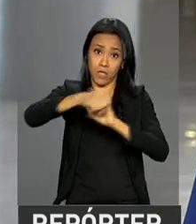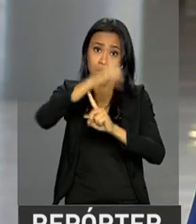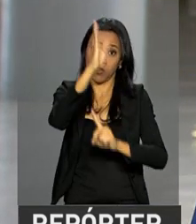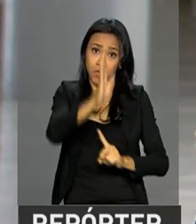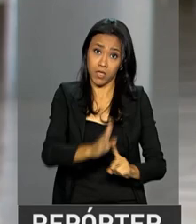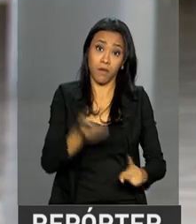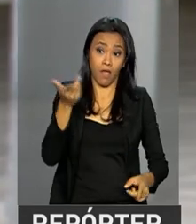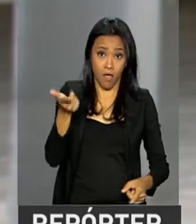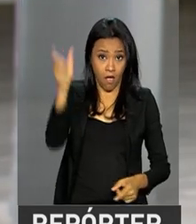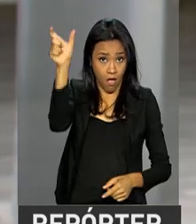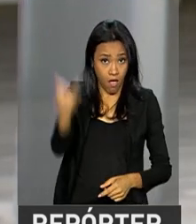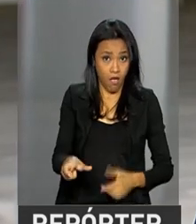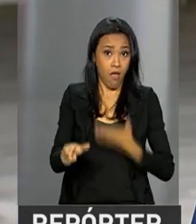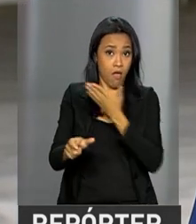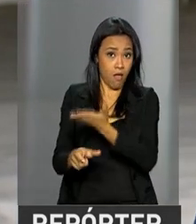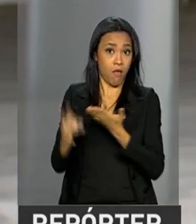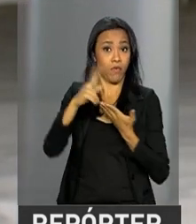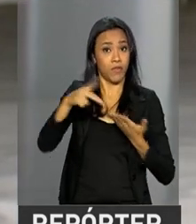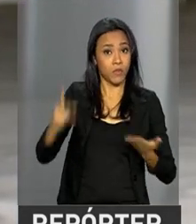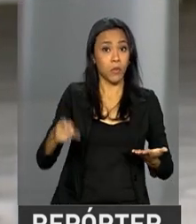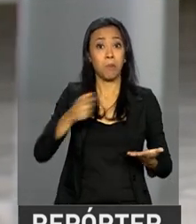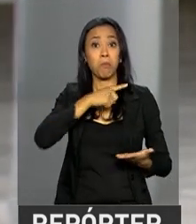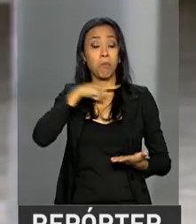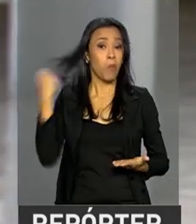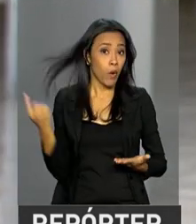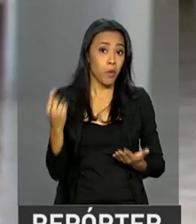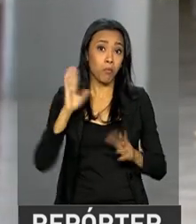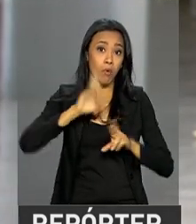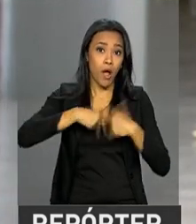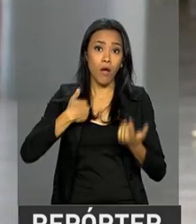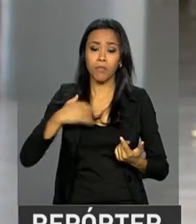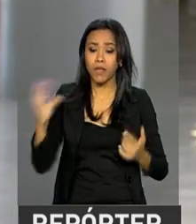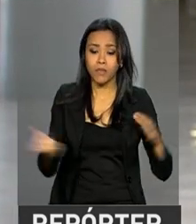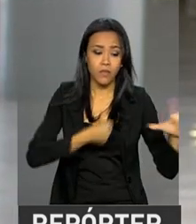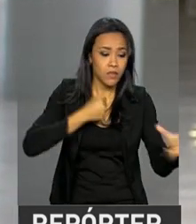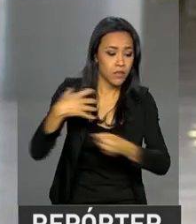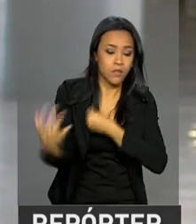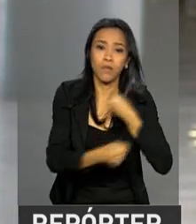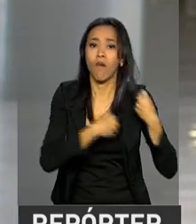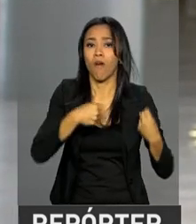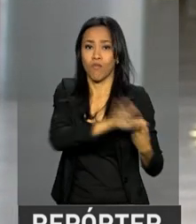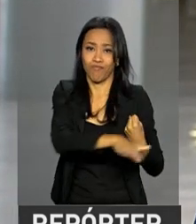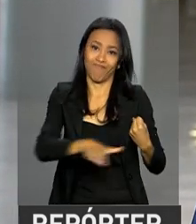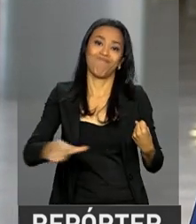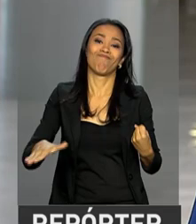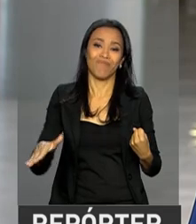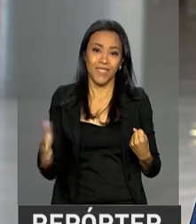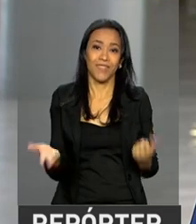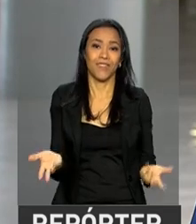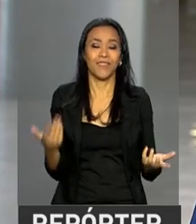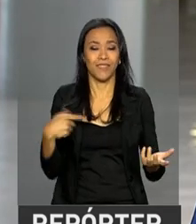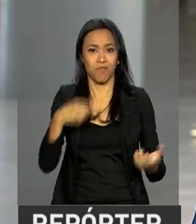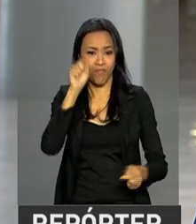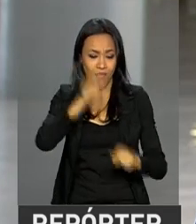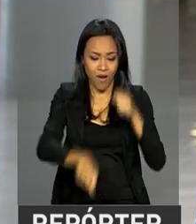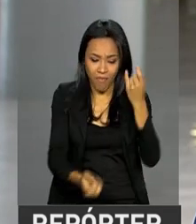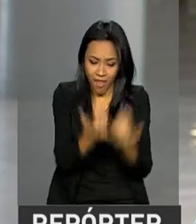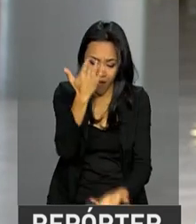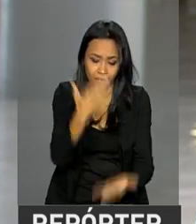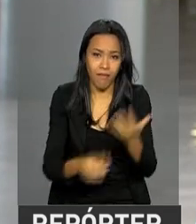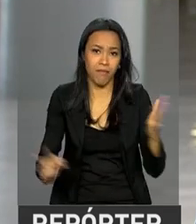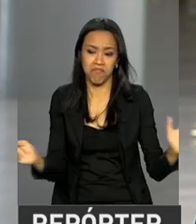helen batista sacrificou a própria vida para salvar seus alunos do incêndio no ato de coragem